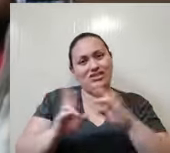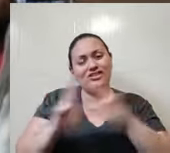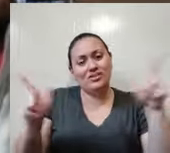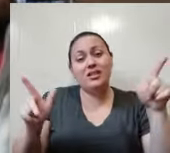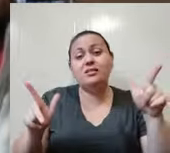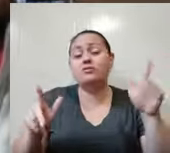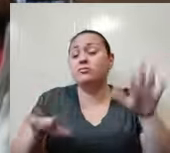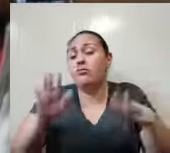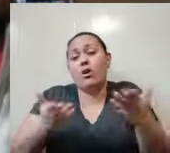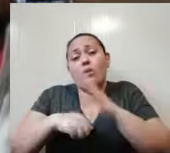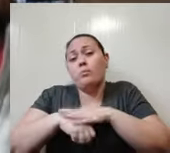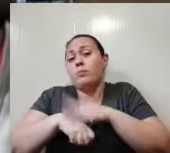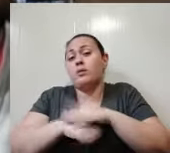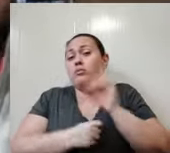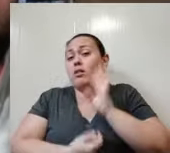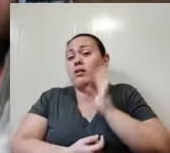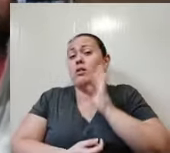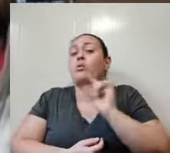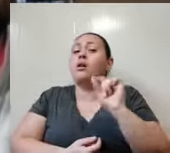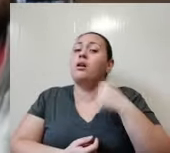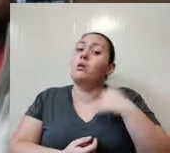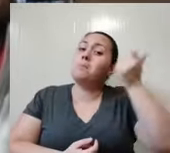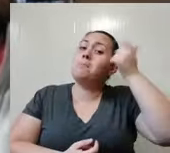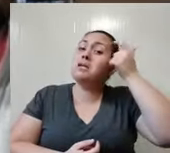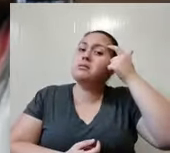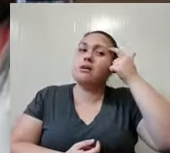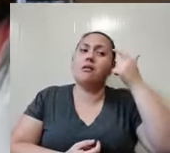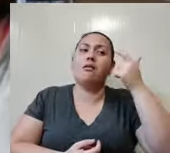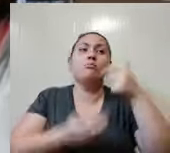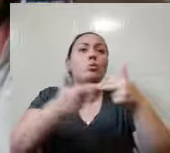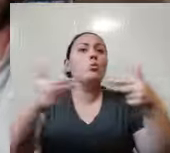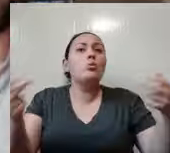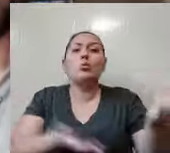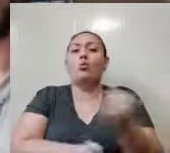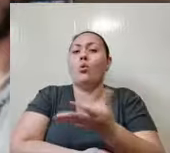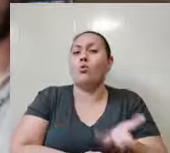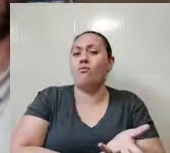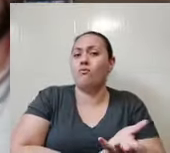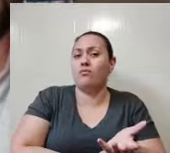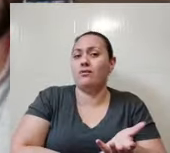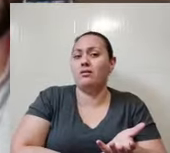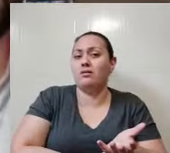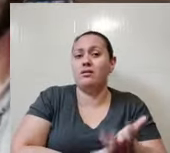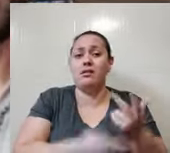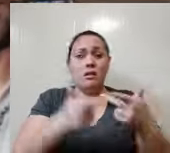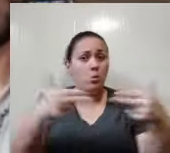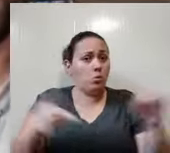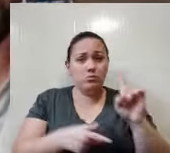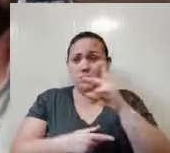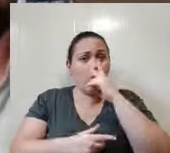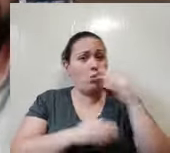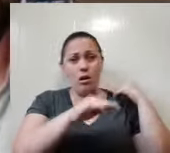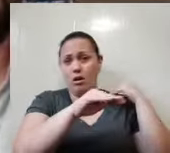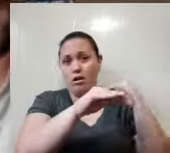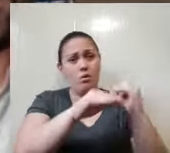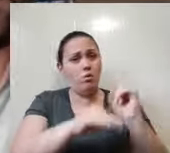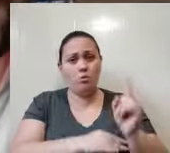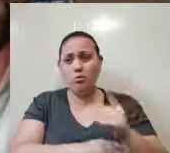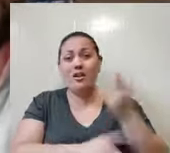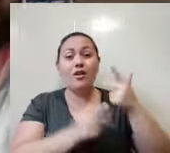tão diferentes, talvez possa ser um momento até bacana da gente poder pensar sobre novas formas.